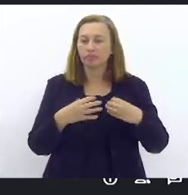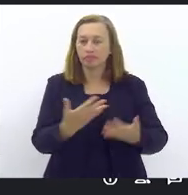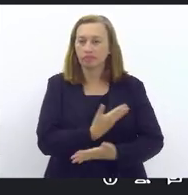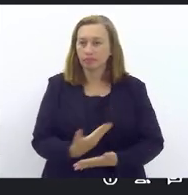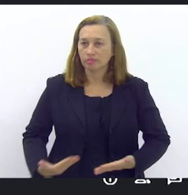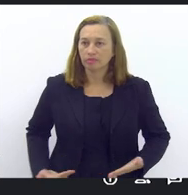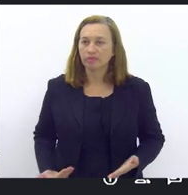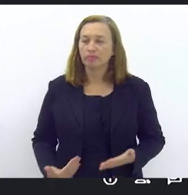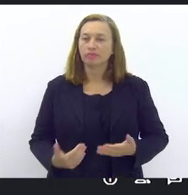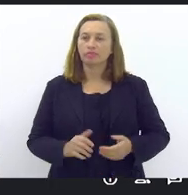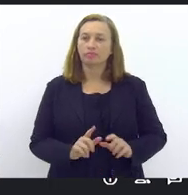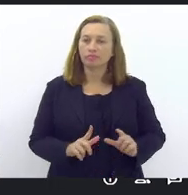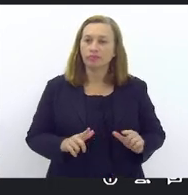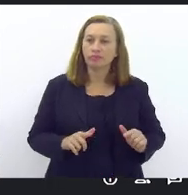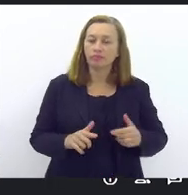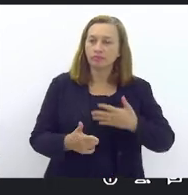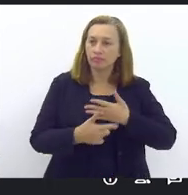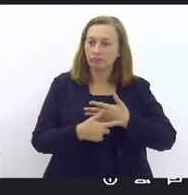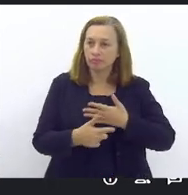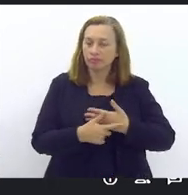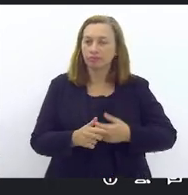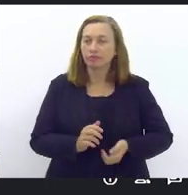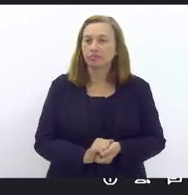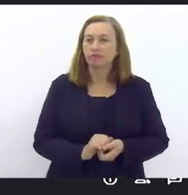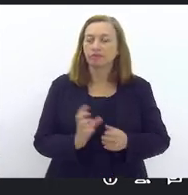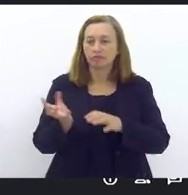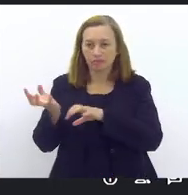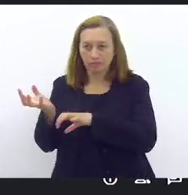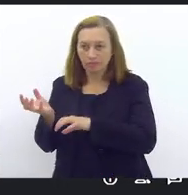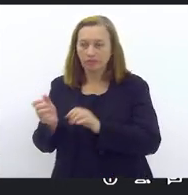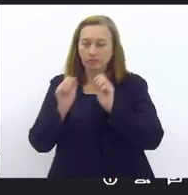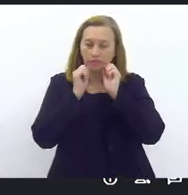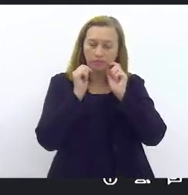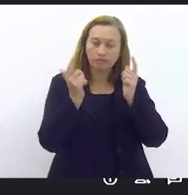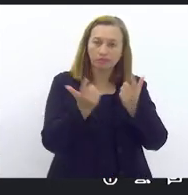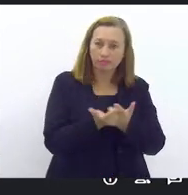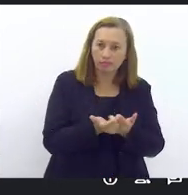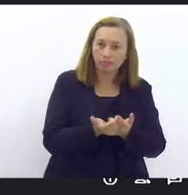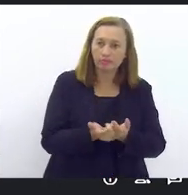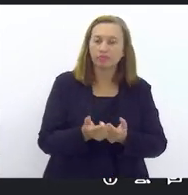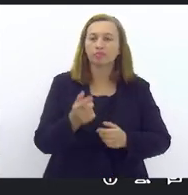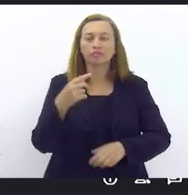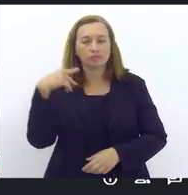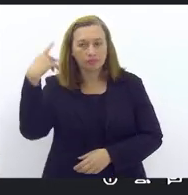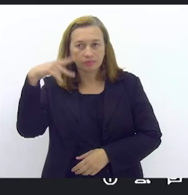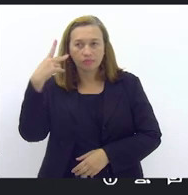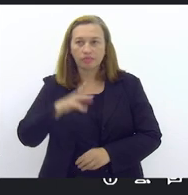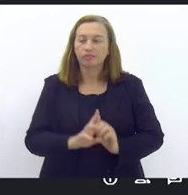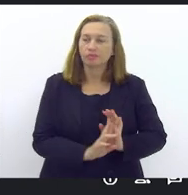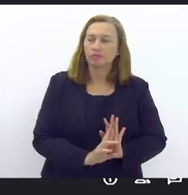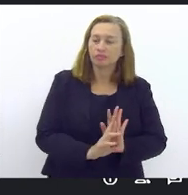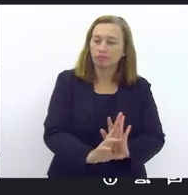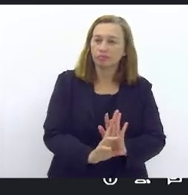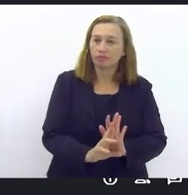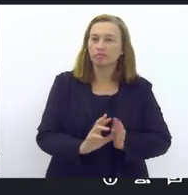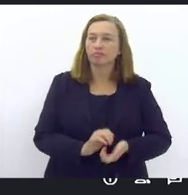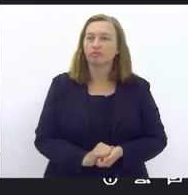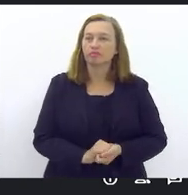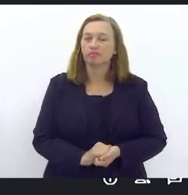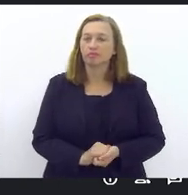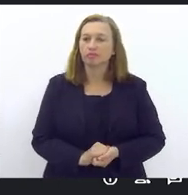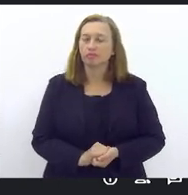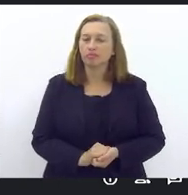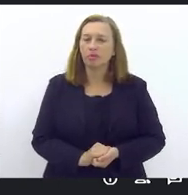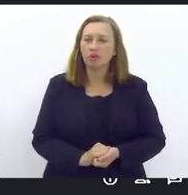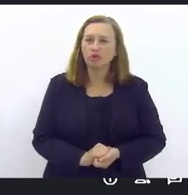esse caráter. Está aqui o Congresso Nacional, a Assembleia Legislativa, vereadores representados, para que pressione os